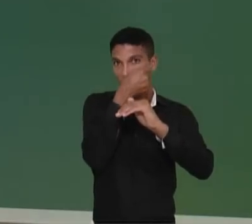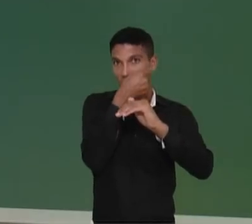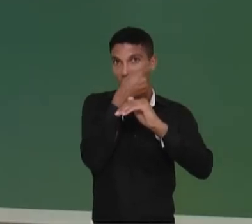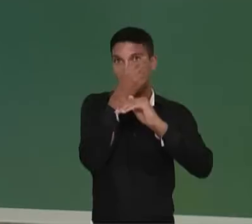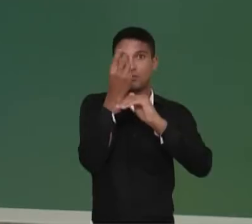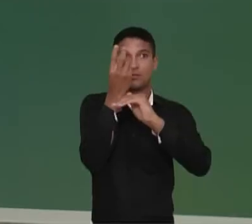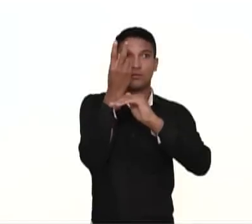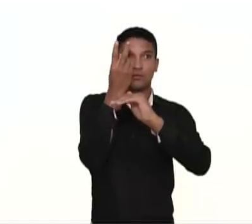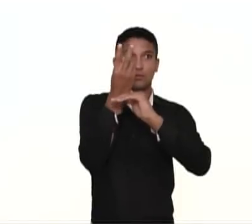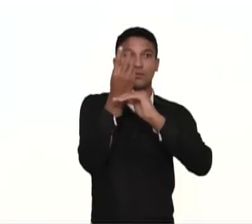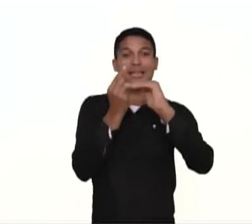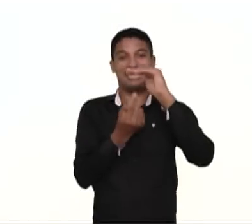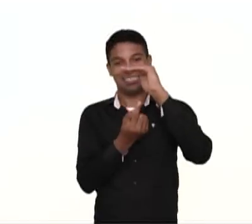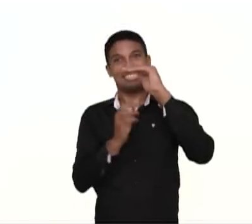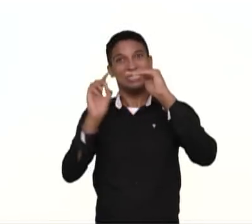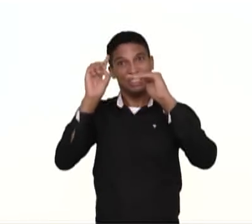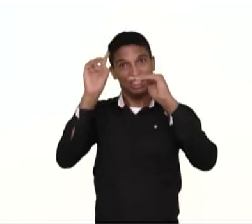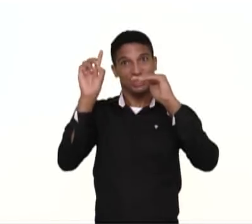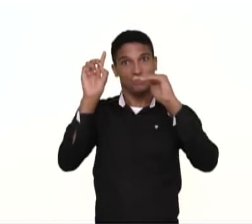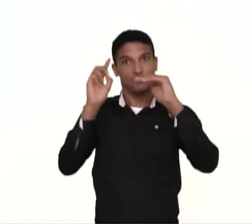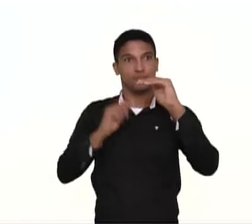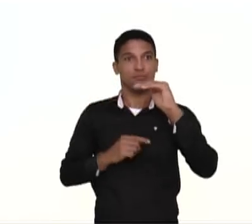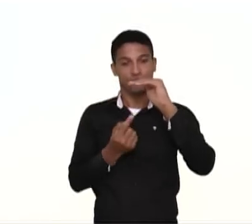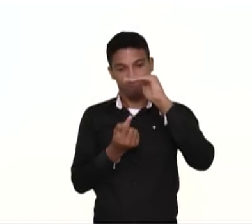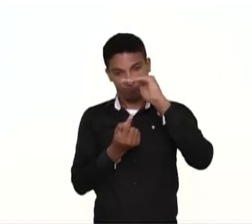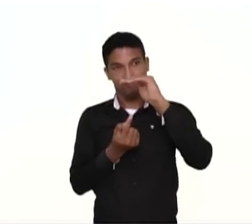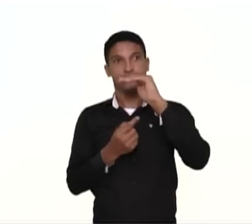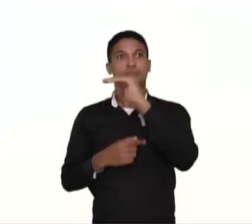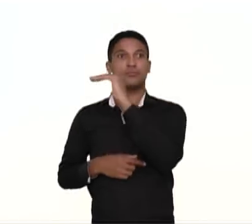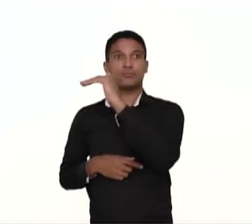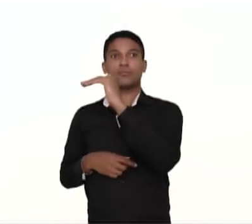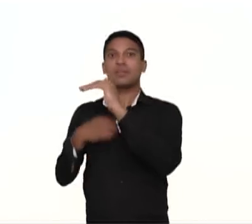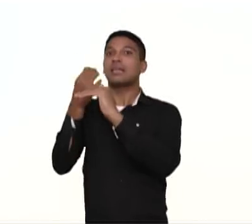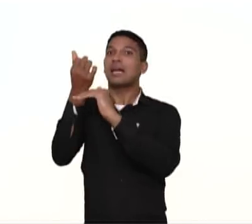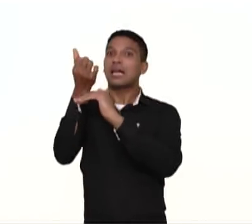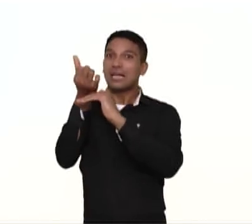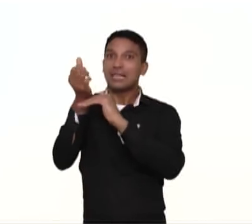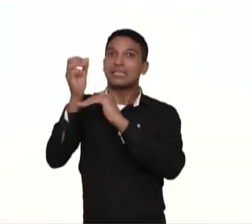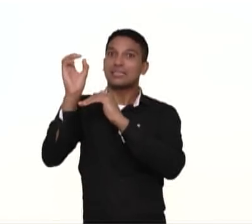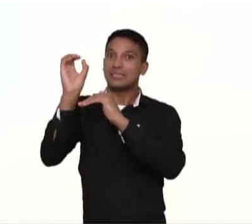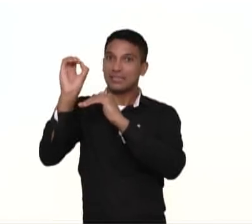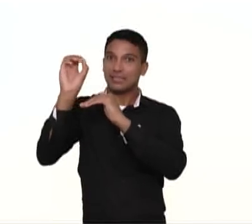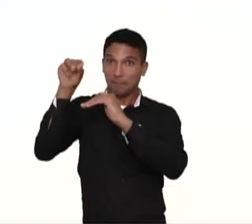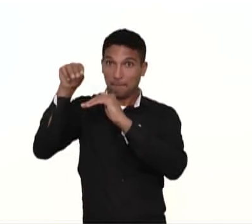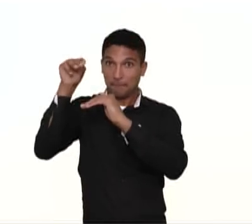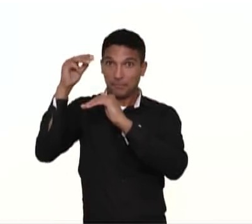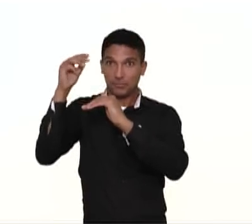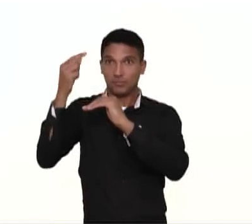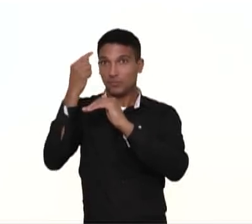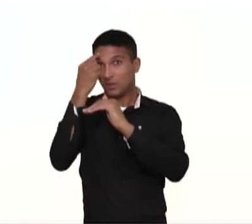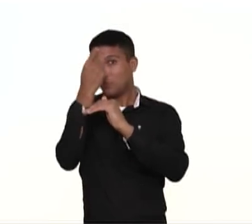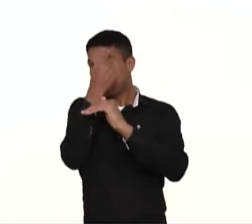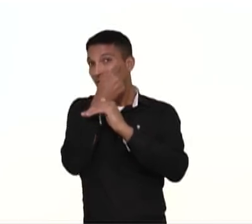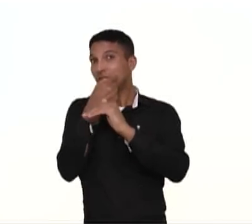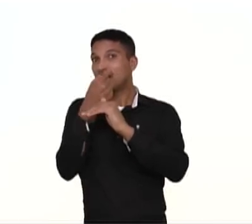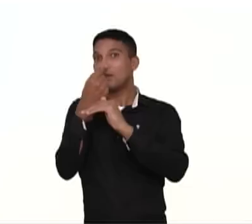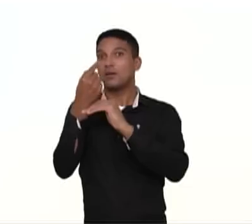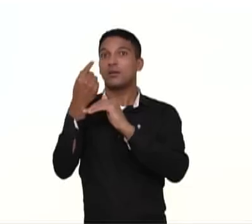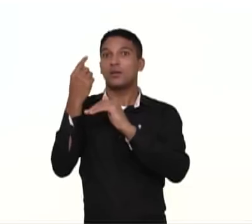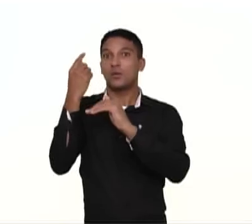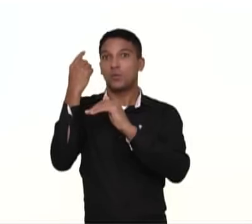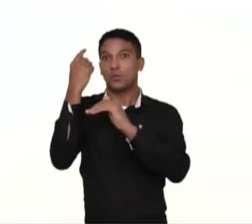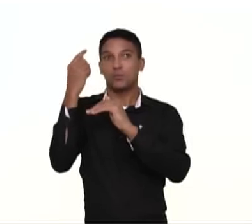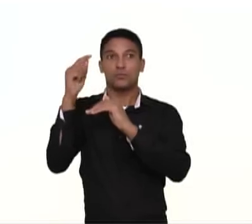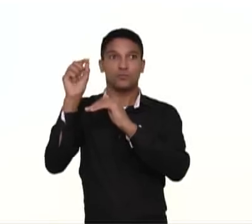60. 2x igual a 60, 60 dividido por 2, e eu tenho 30